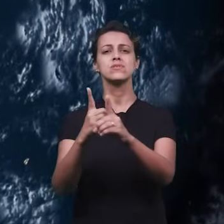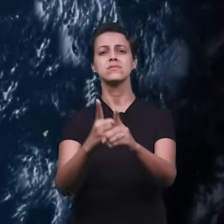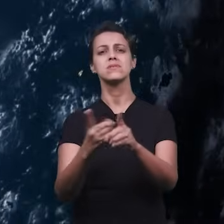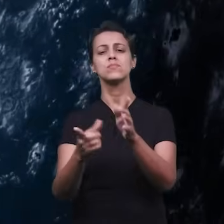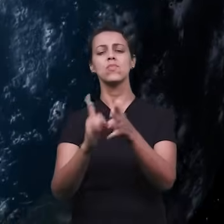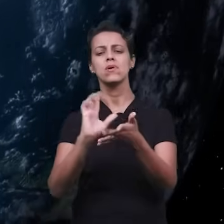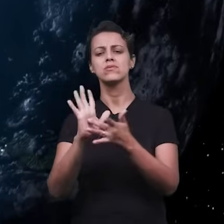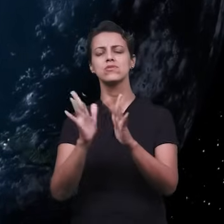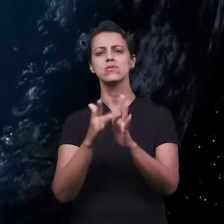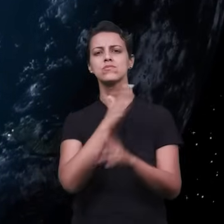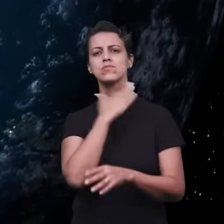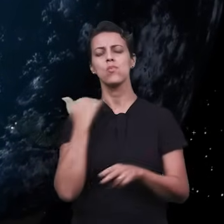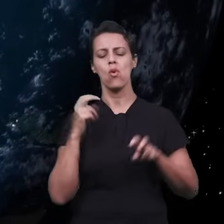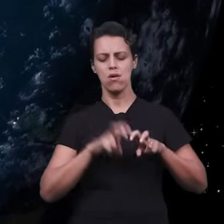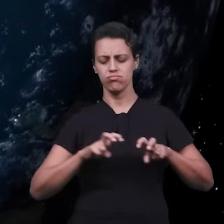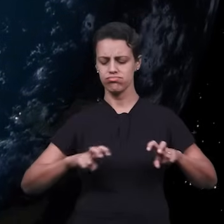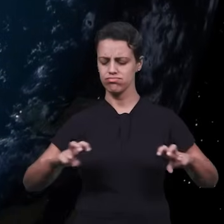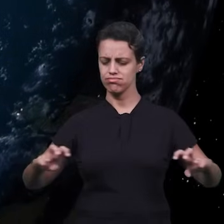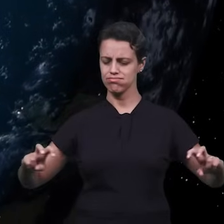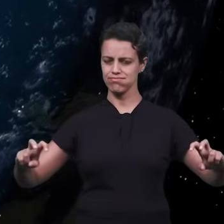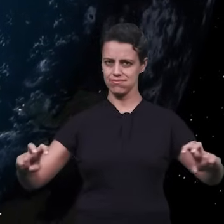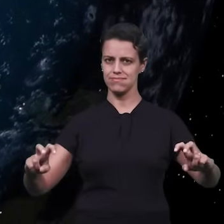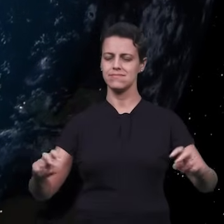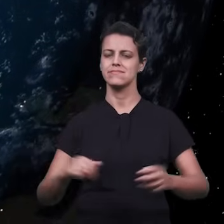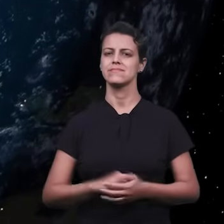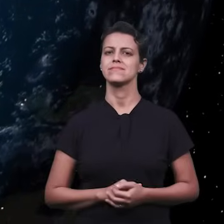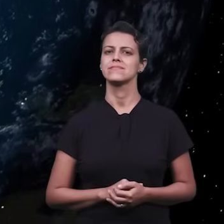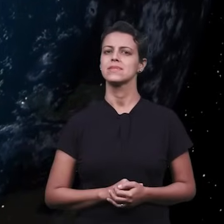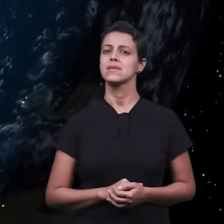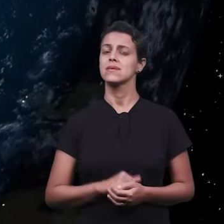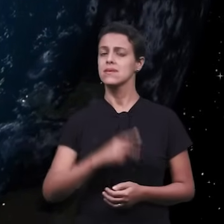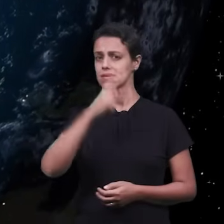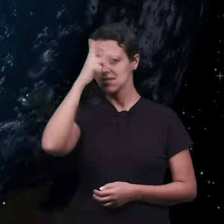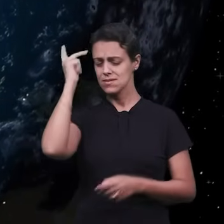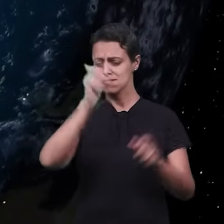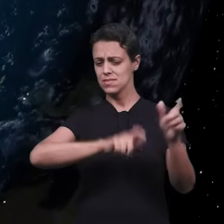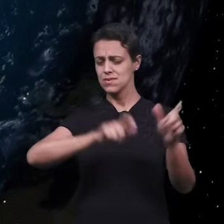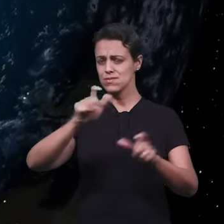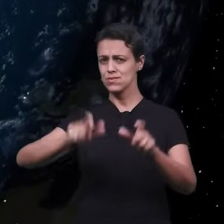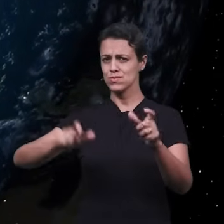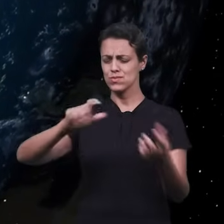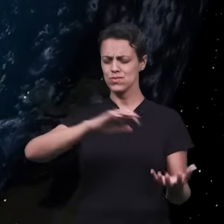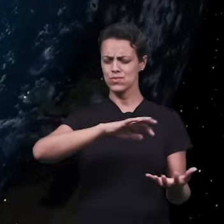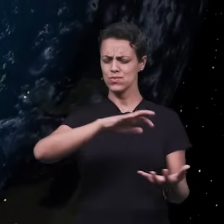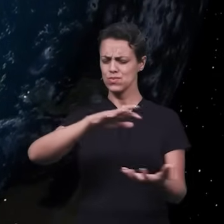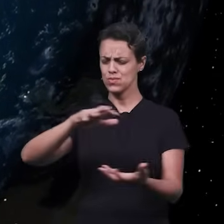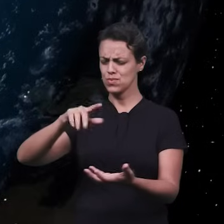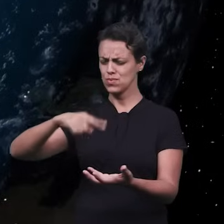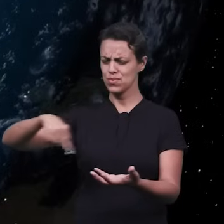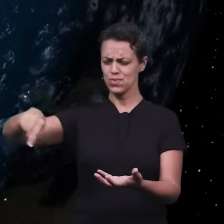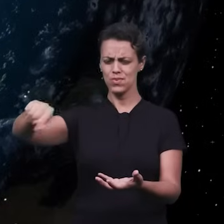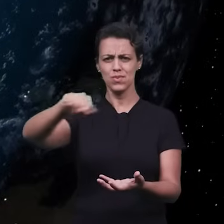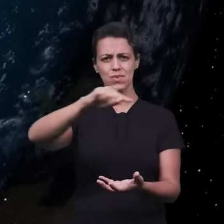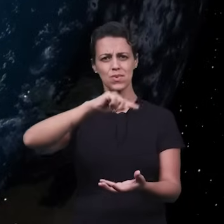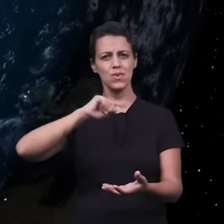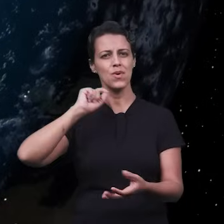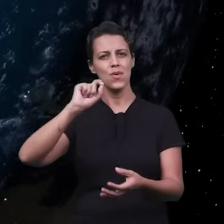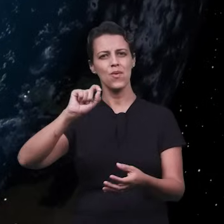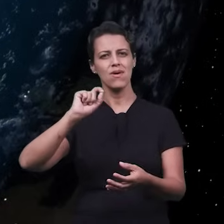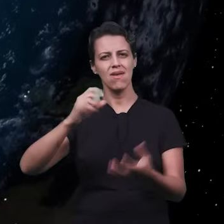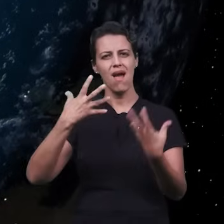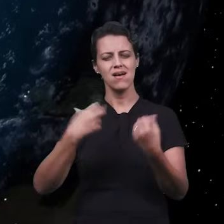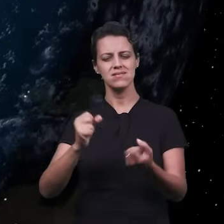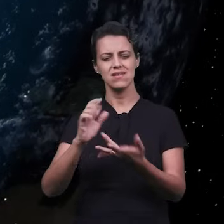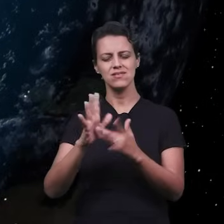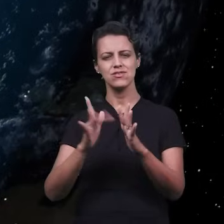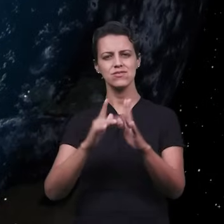Senhor Jesus na véspera de sua morte na cruz do Calvário. Pessoas de todas as partes do mundo têm sido